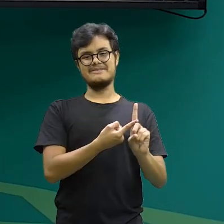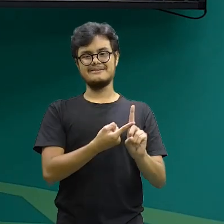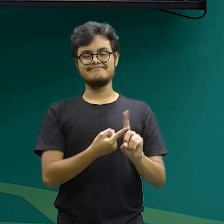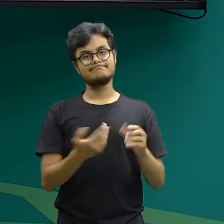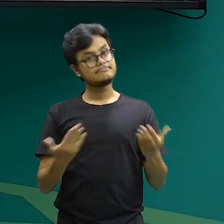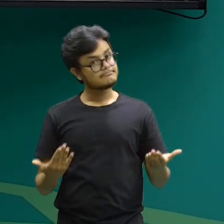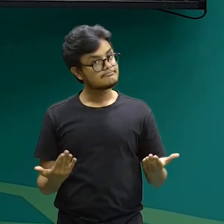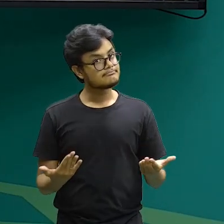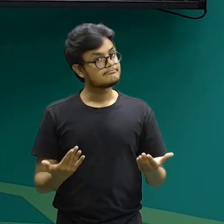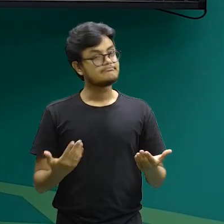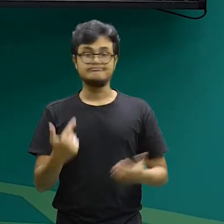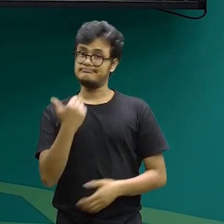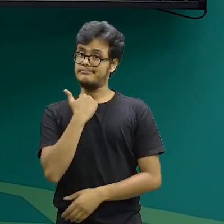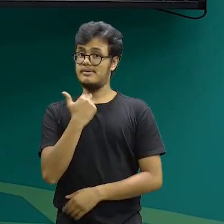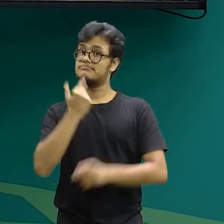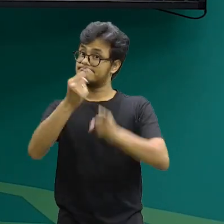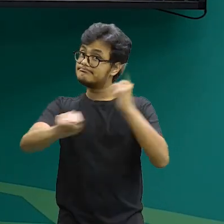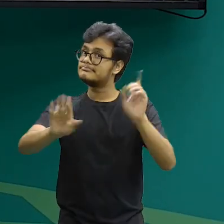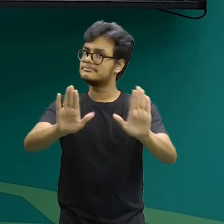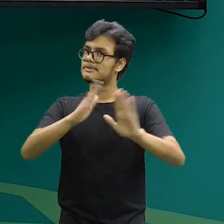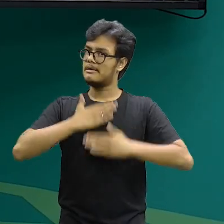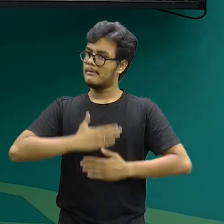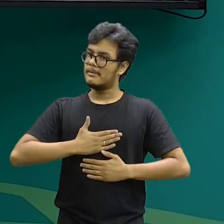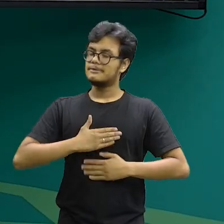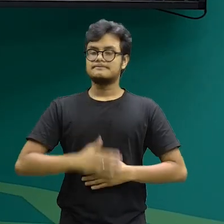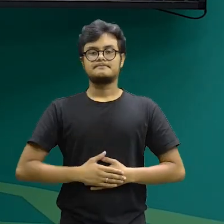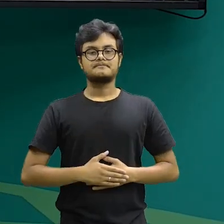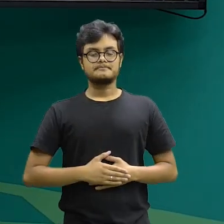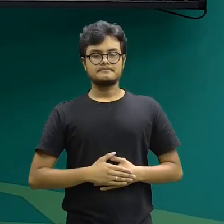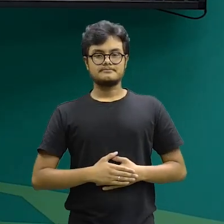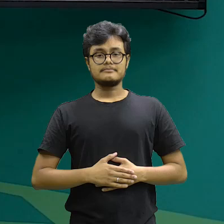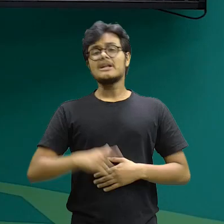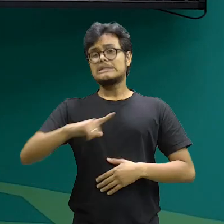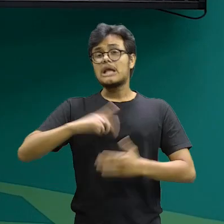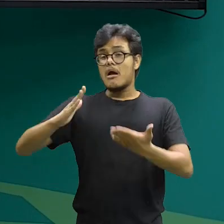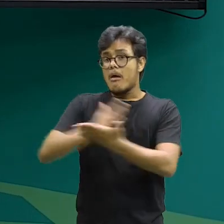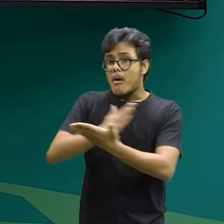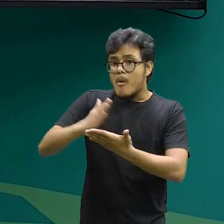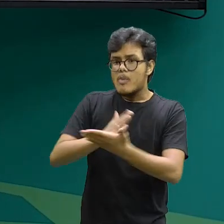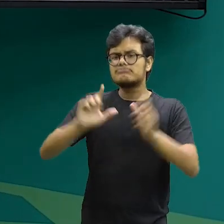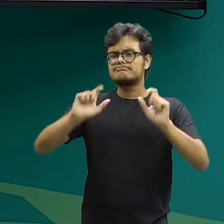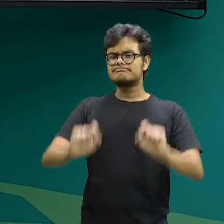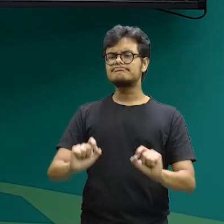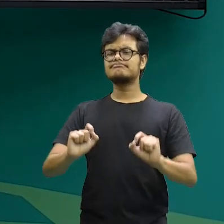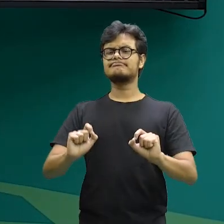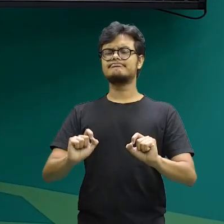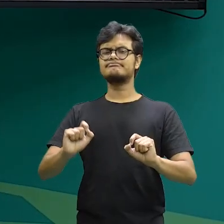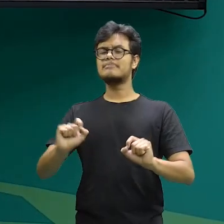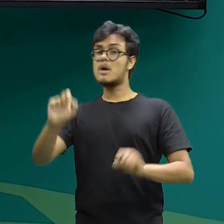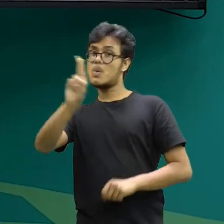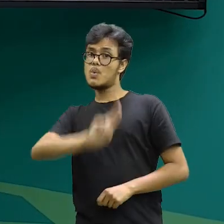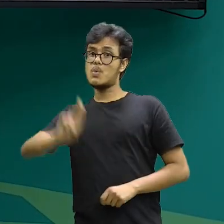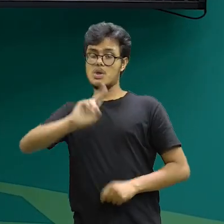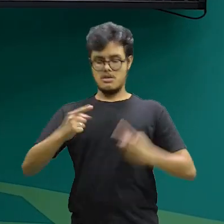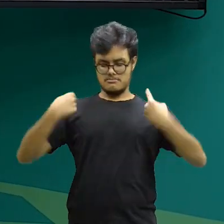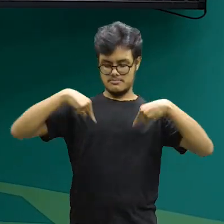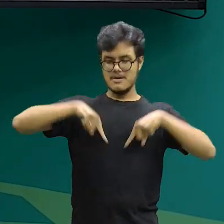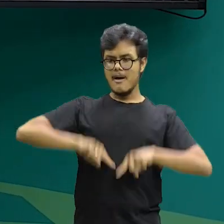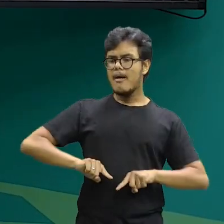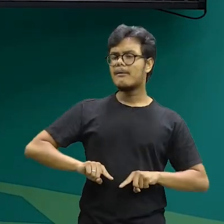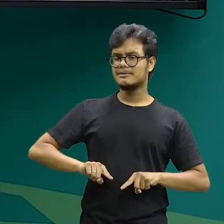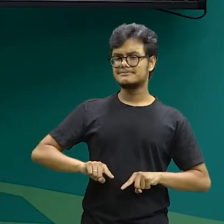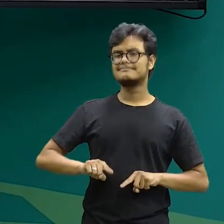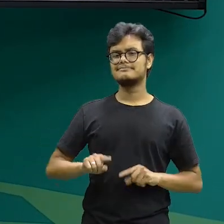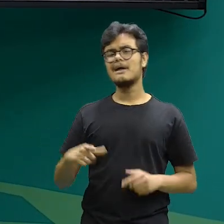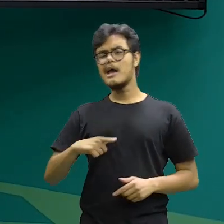não corra esse risco não, tá beleza? Nós temos os métodos hormonais. O que são os métodos hormonais? São justamente a